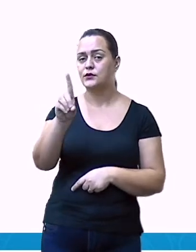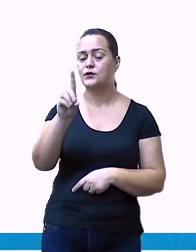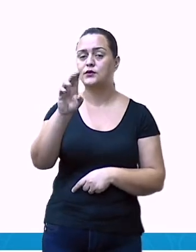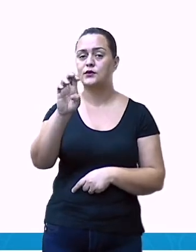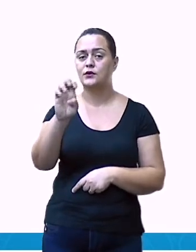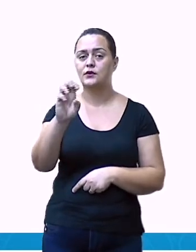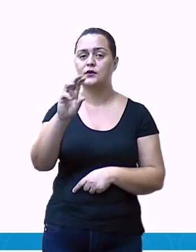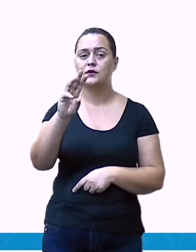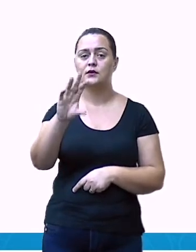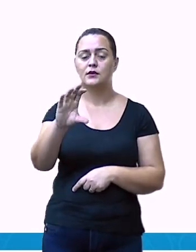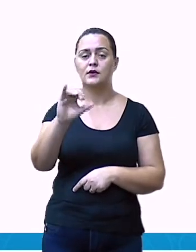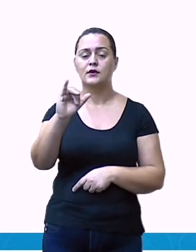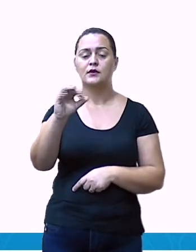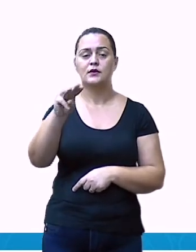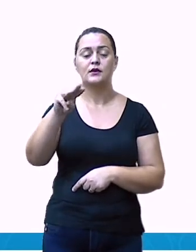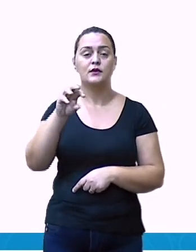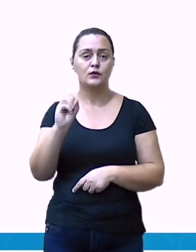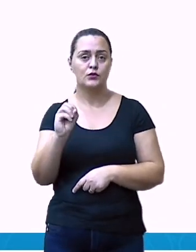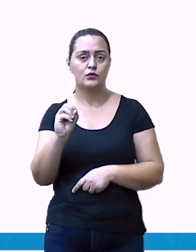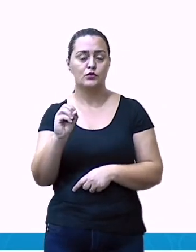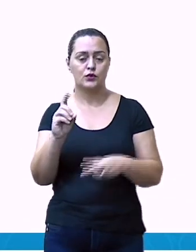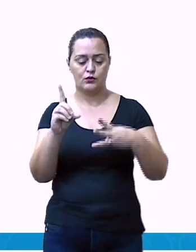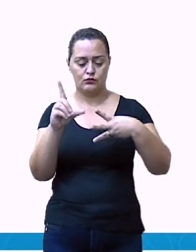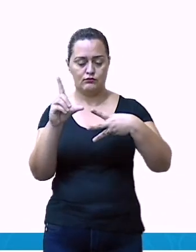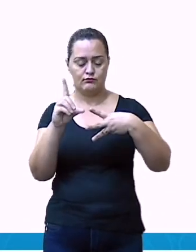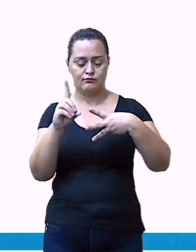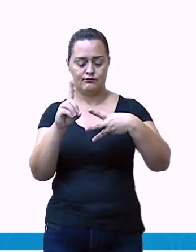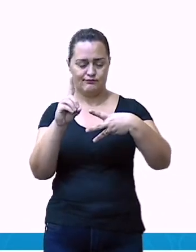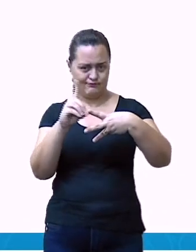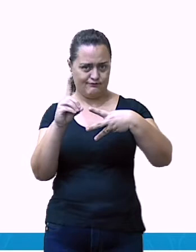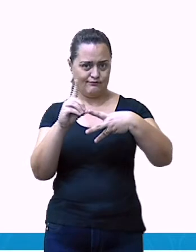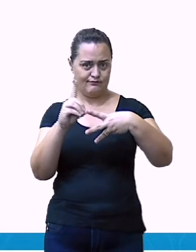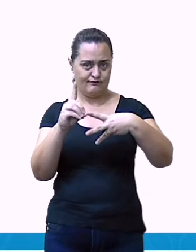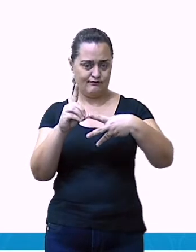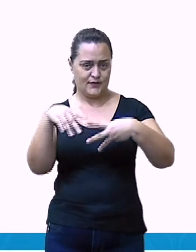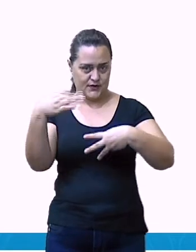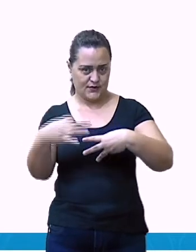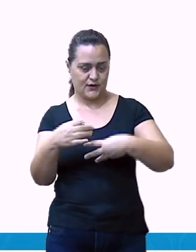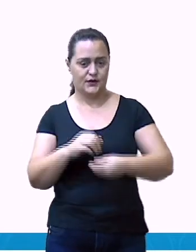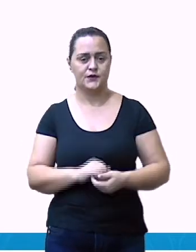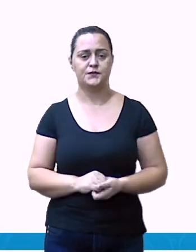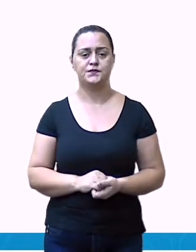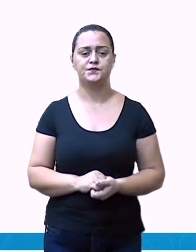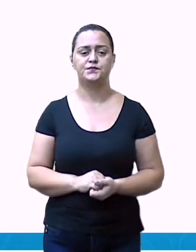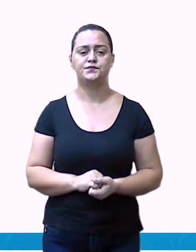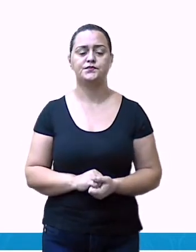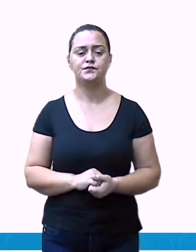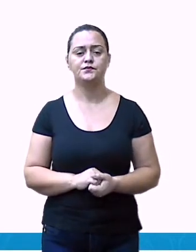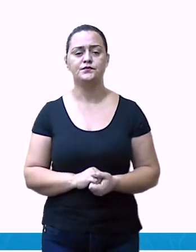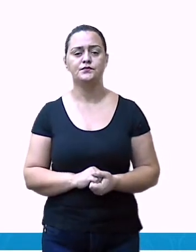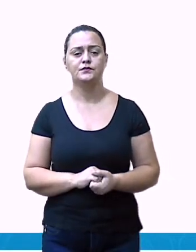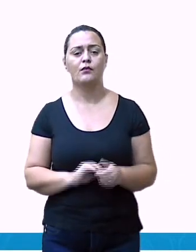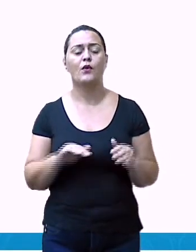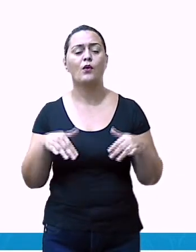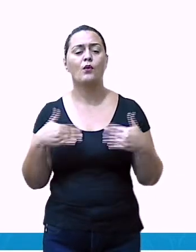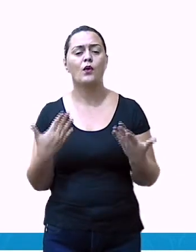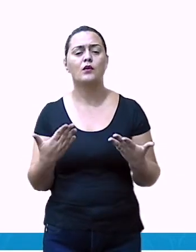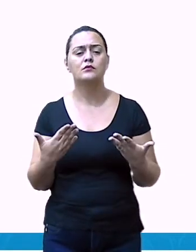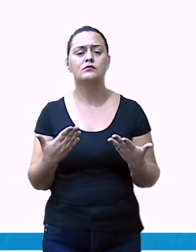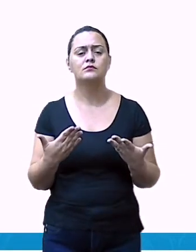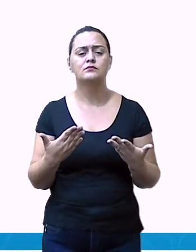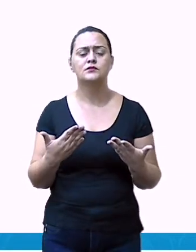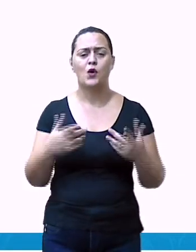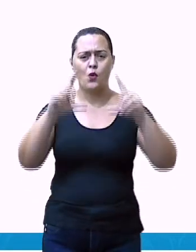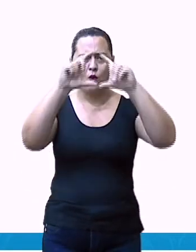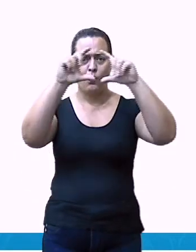ali em cima têm este valor? É a primeira, a segunda, a terceira? Se nós observarmos,